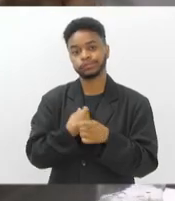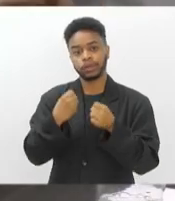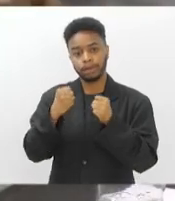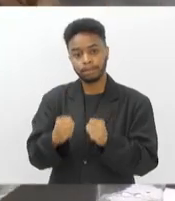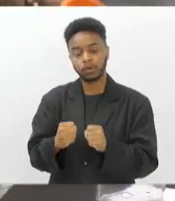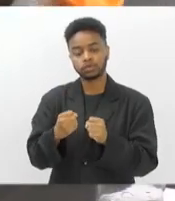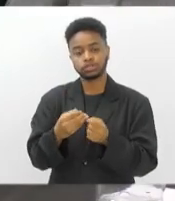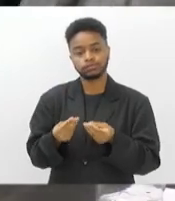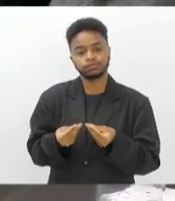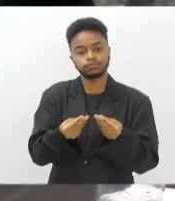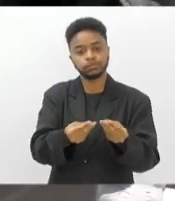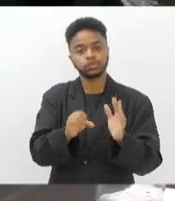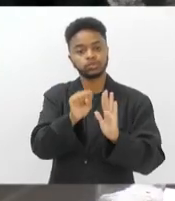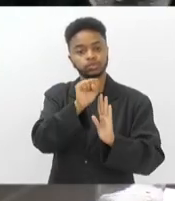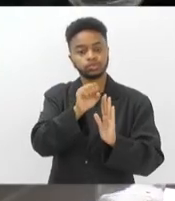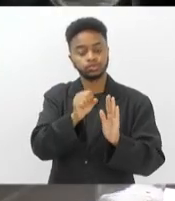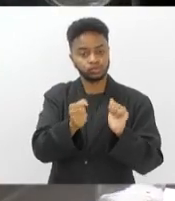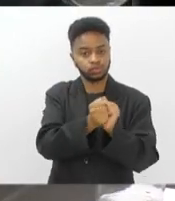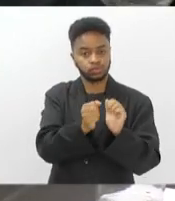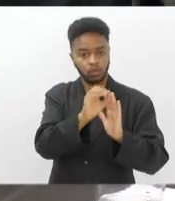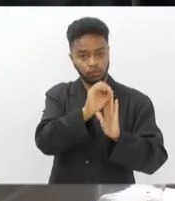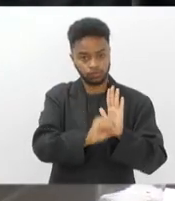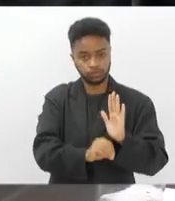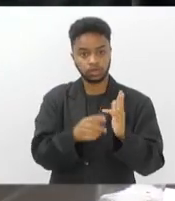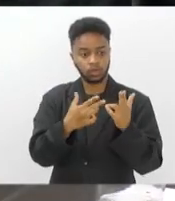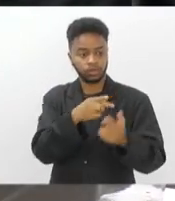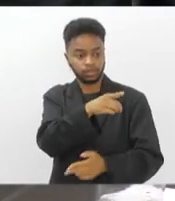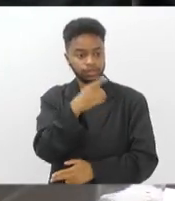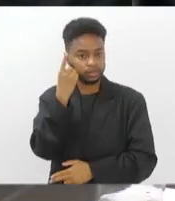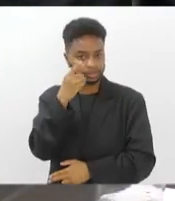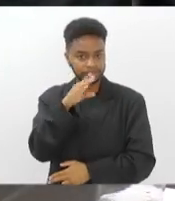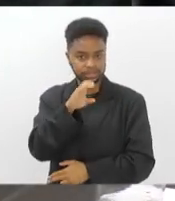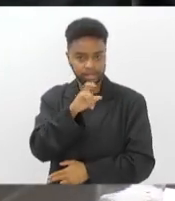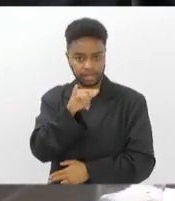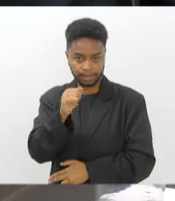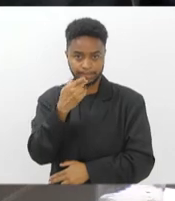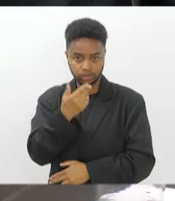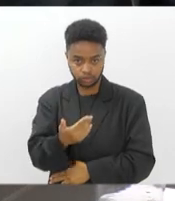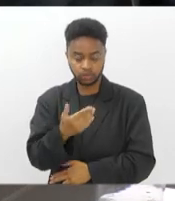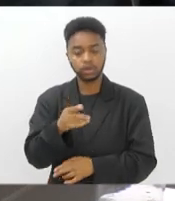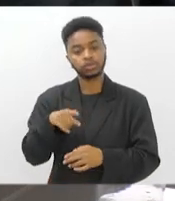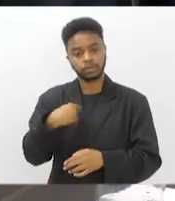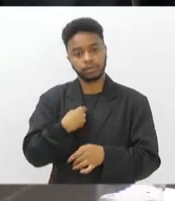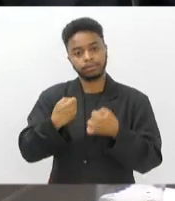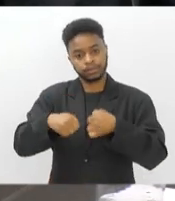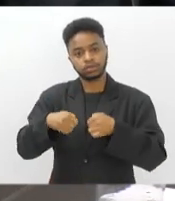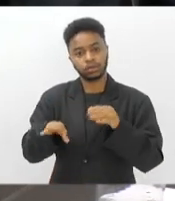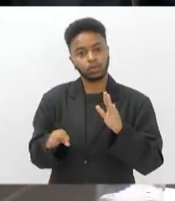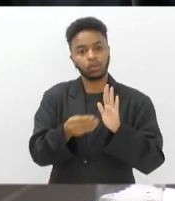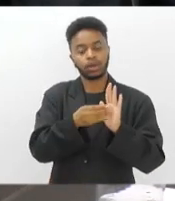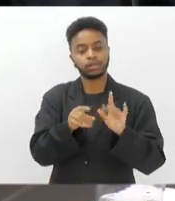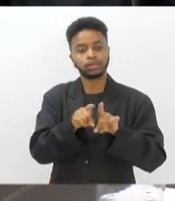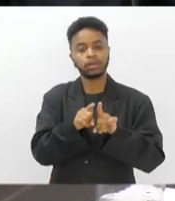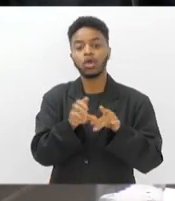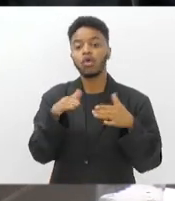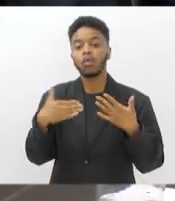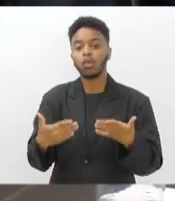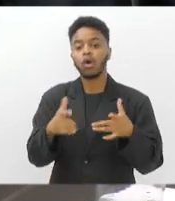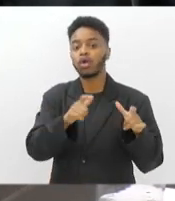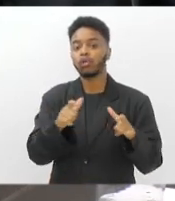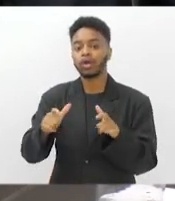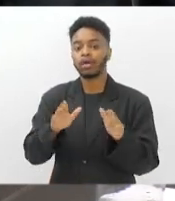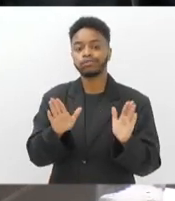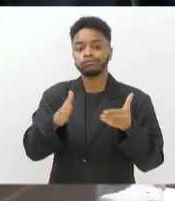Ofício com os números pedidos pela deputada Célia pedir também para saber quais foram as clínicas que que teve esse